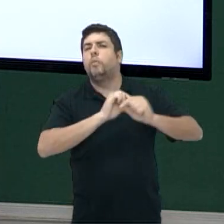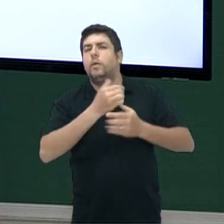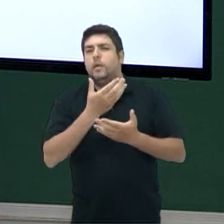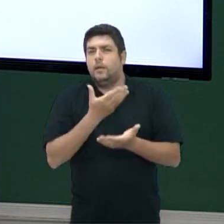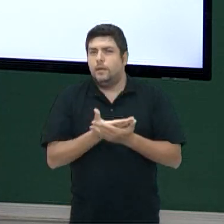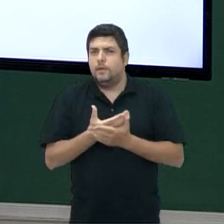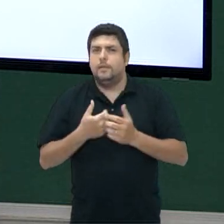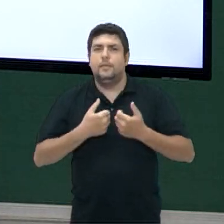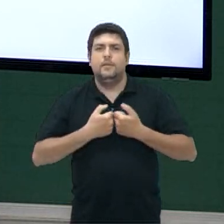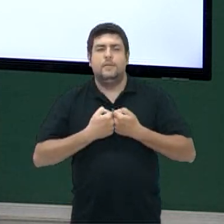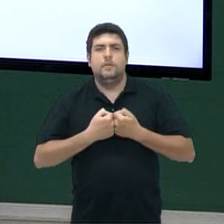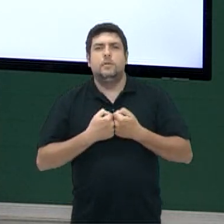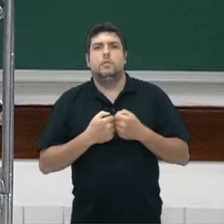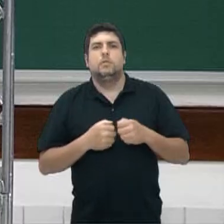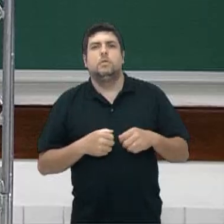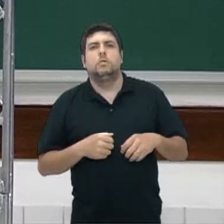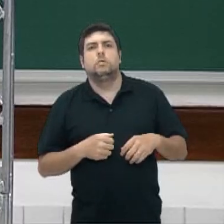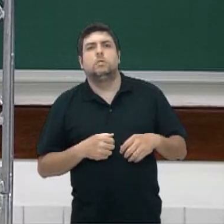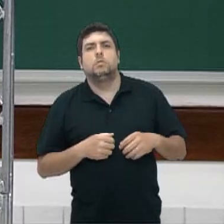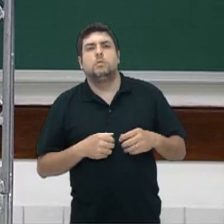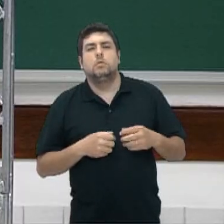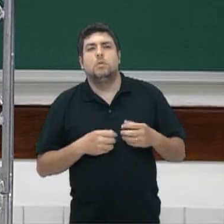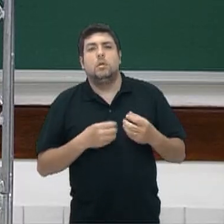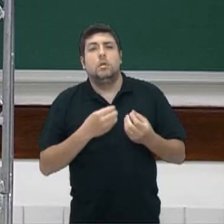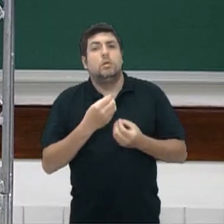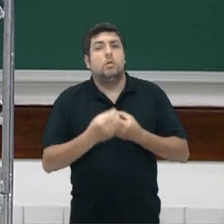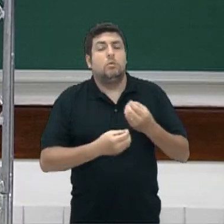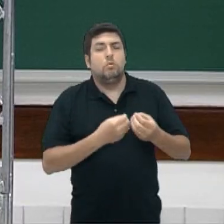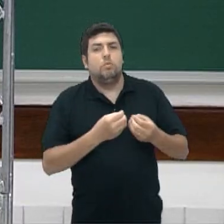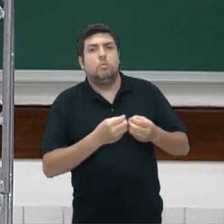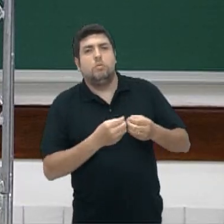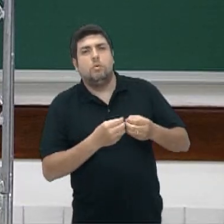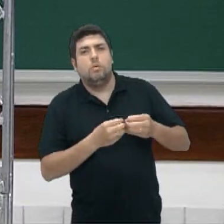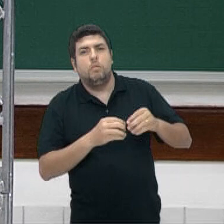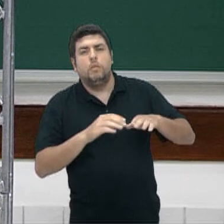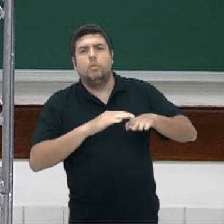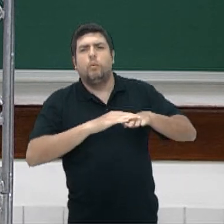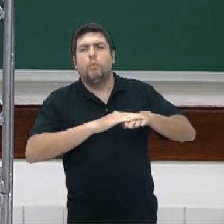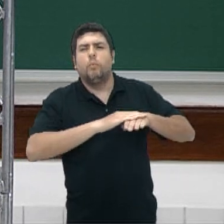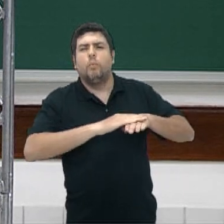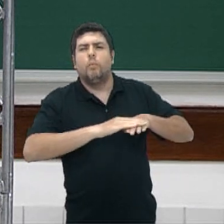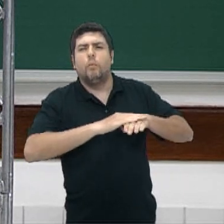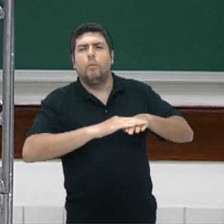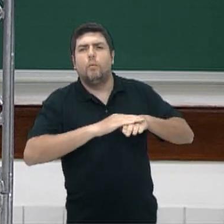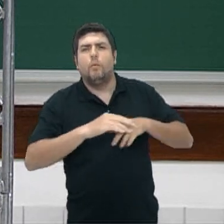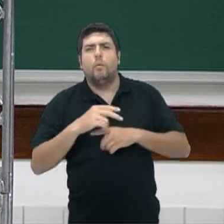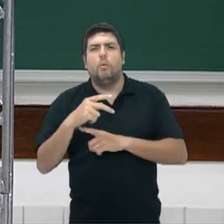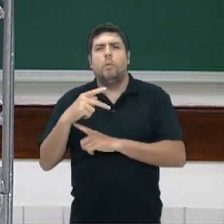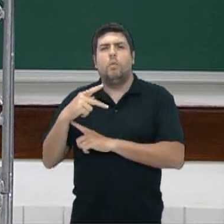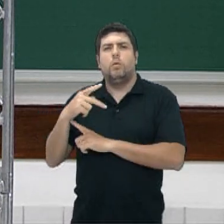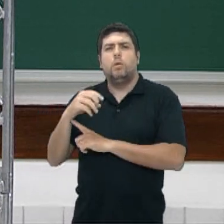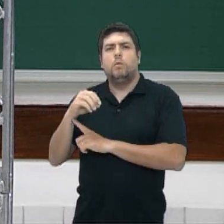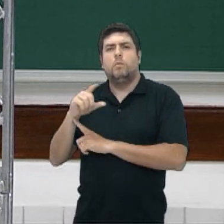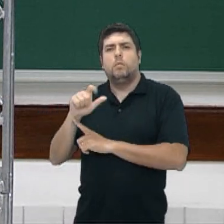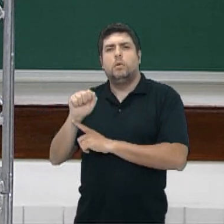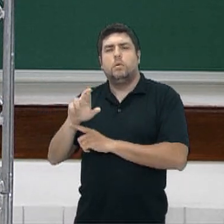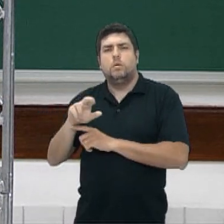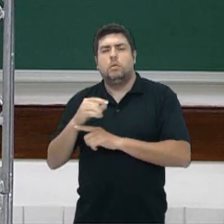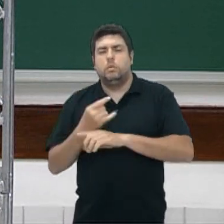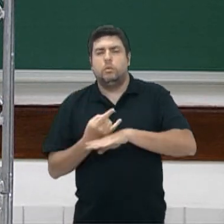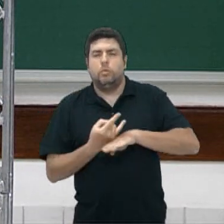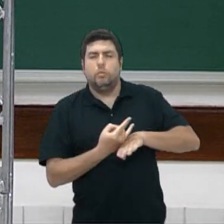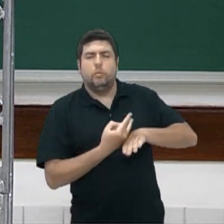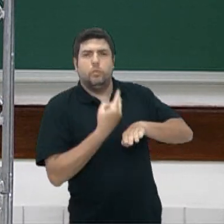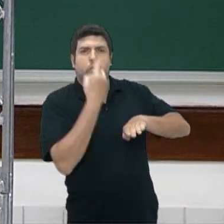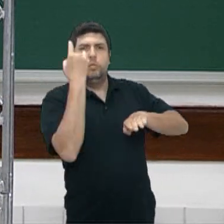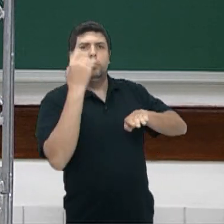era o polir? Era tirar o atrito, certo? Era reduzir o atrito. Lembra do Curry que a